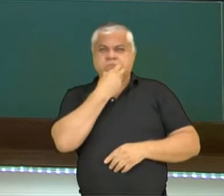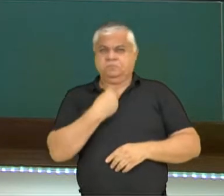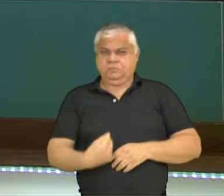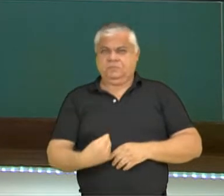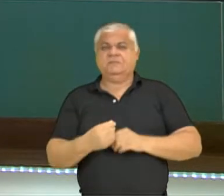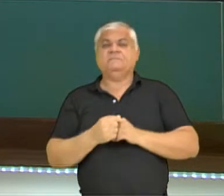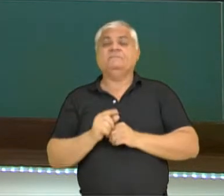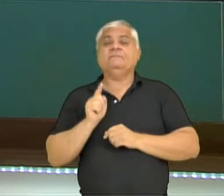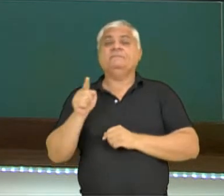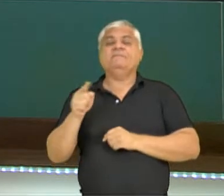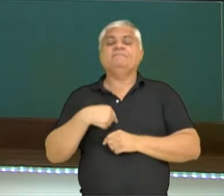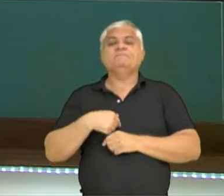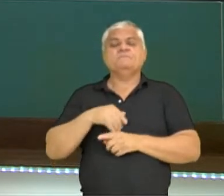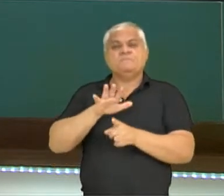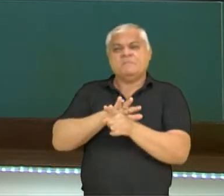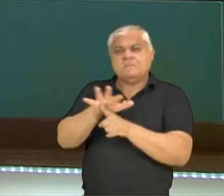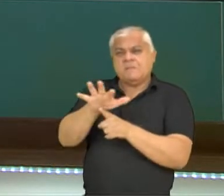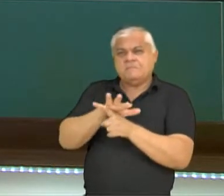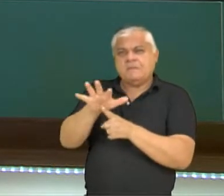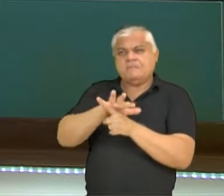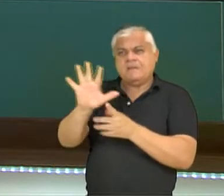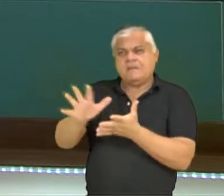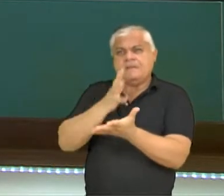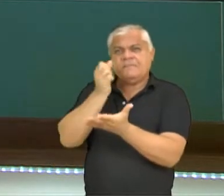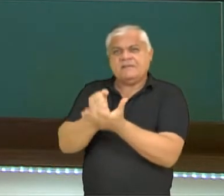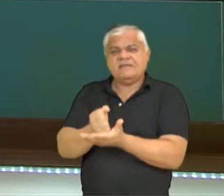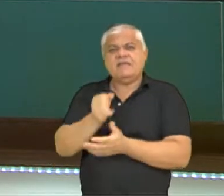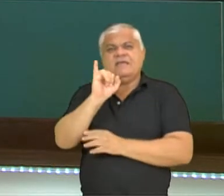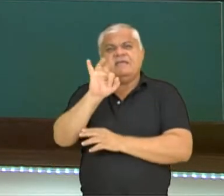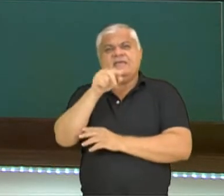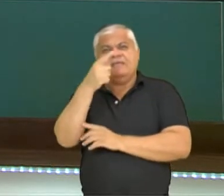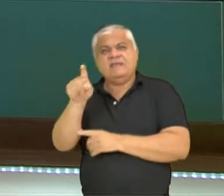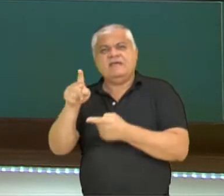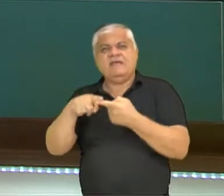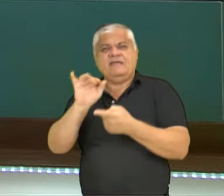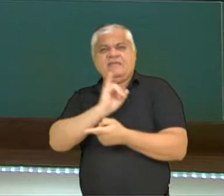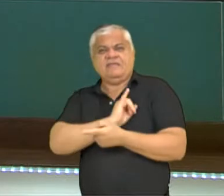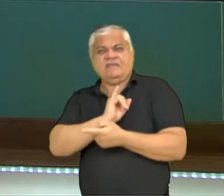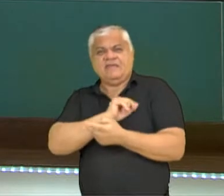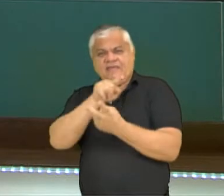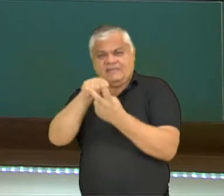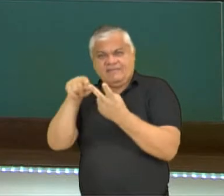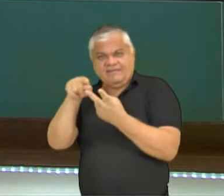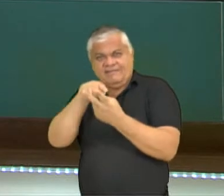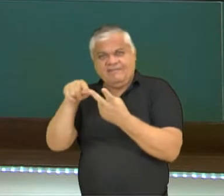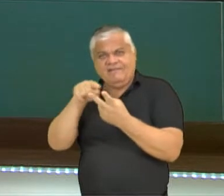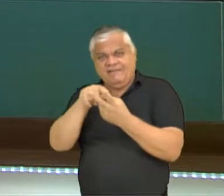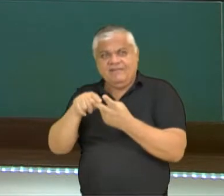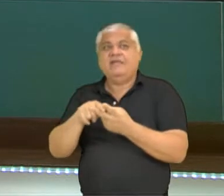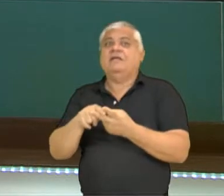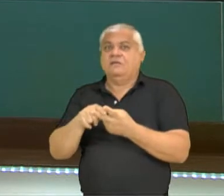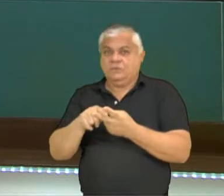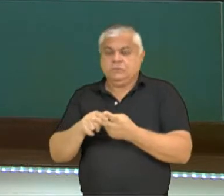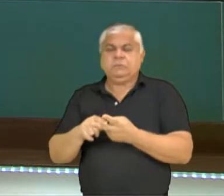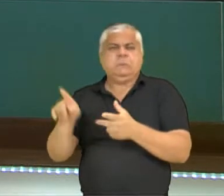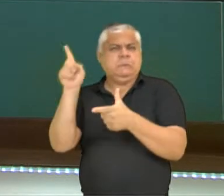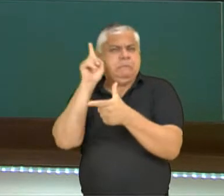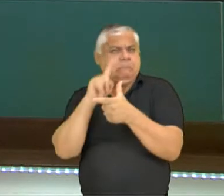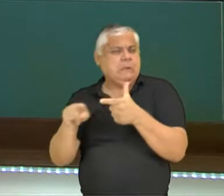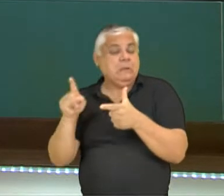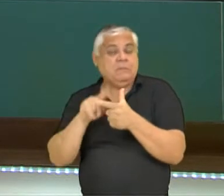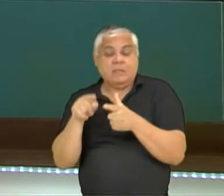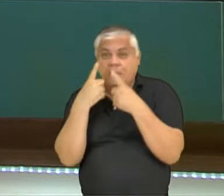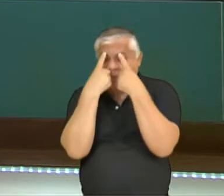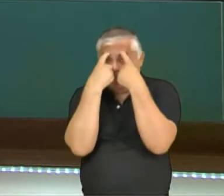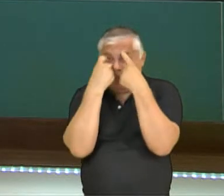a tentativa da invasão do Irã, a tentativa da invasão do Iraque, e isso deflagrou, claro, que muitas situações